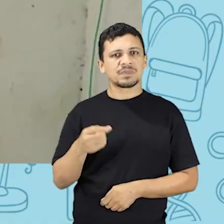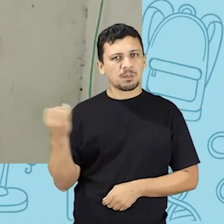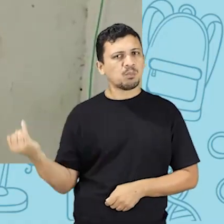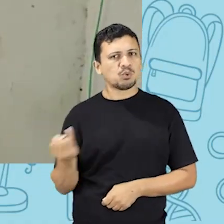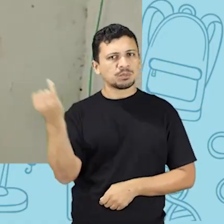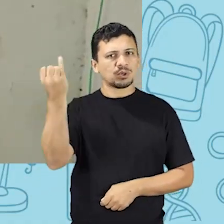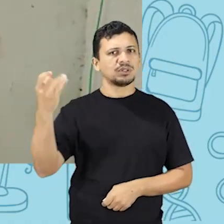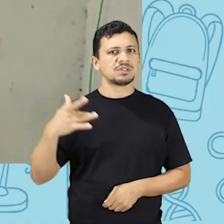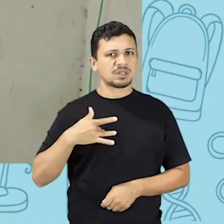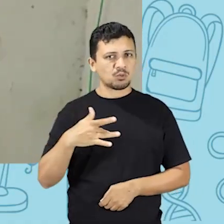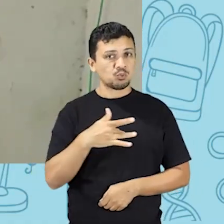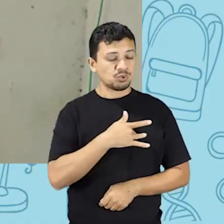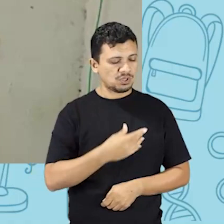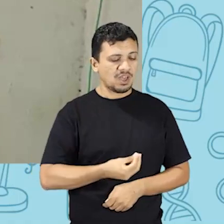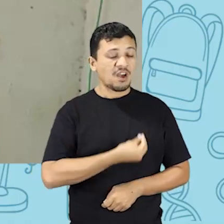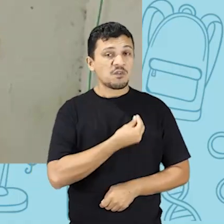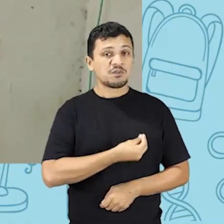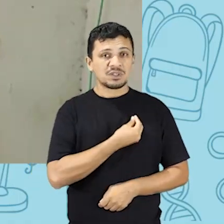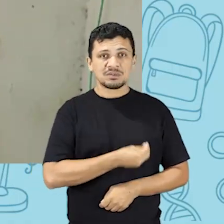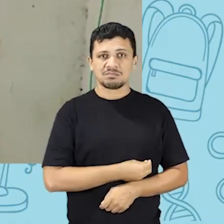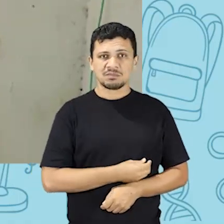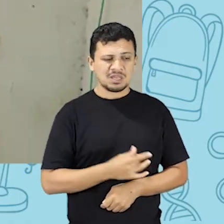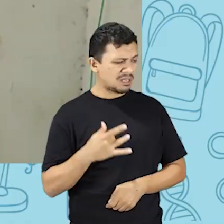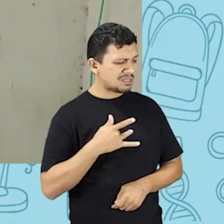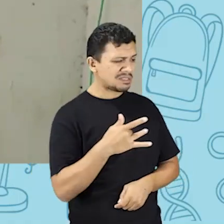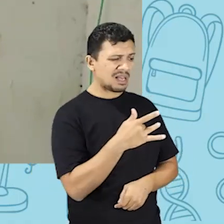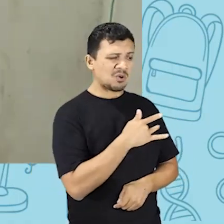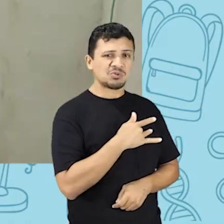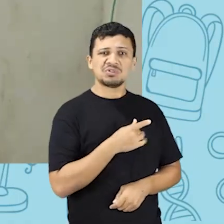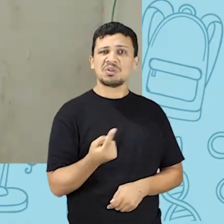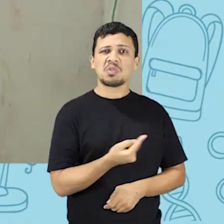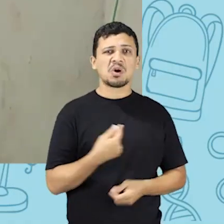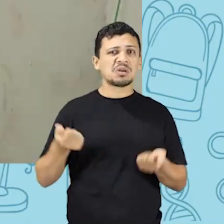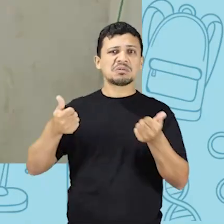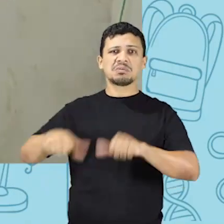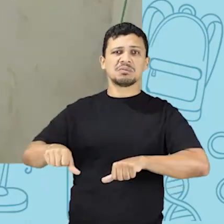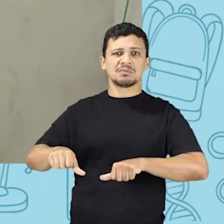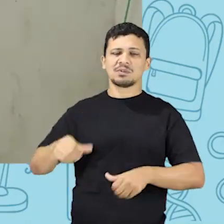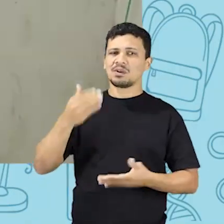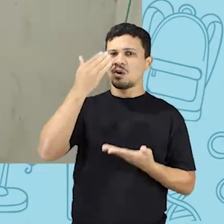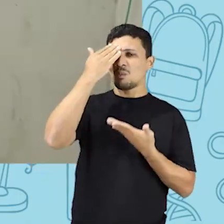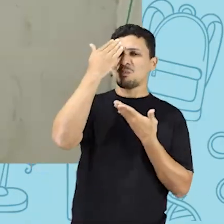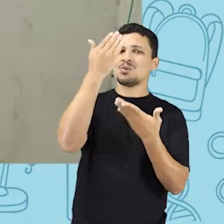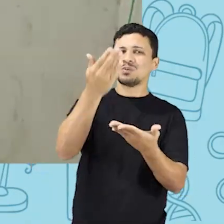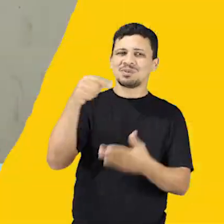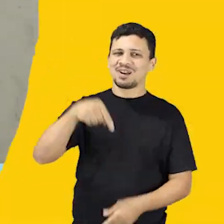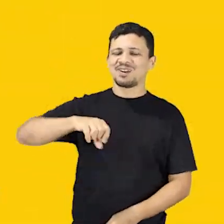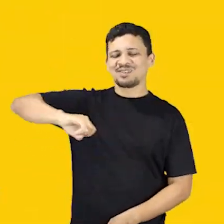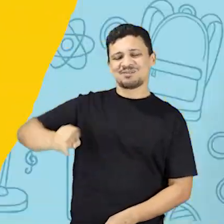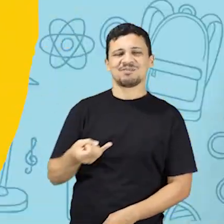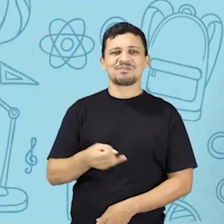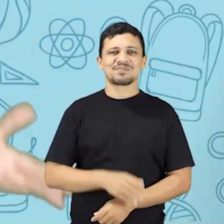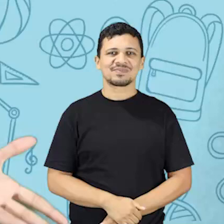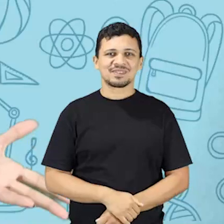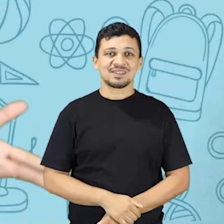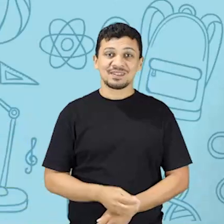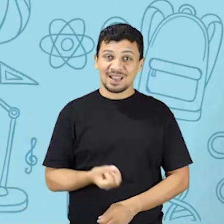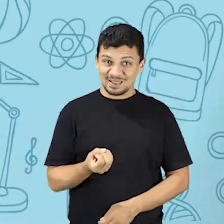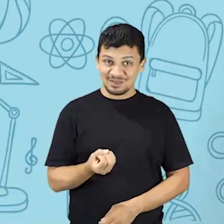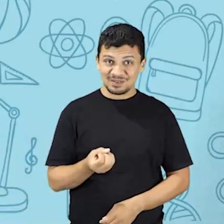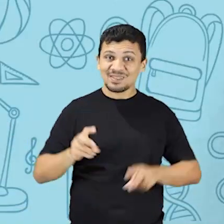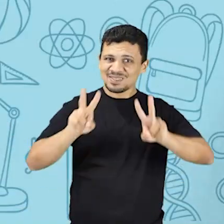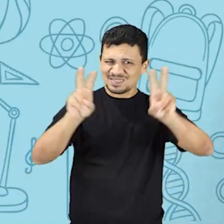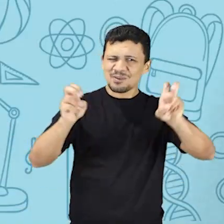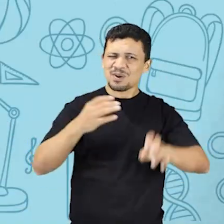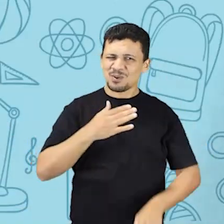a nossa saúde, isso é a nossa vida. Sem saúde a gente não é nada. E muito obrigado pela oportunidade. E aí, gostou